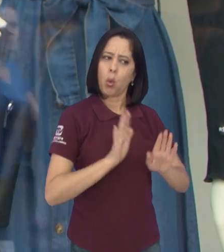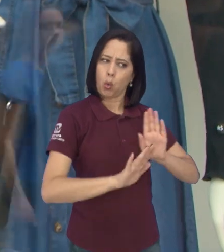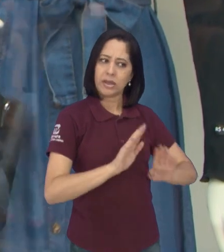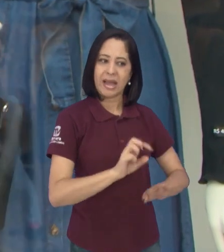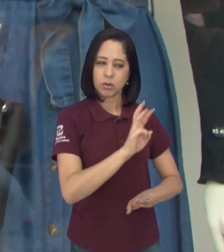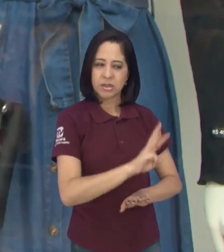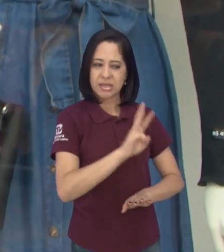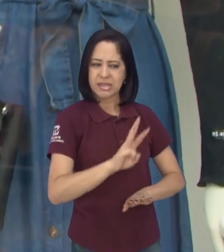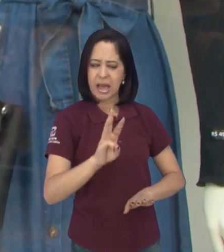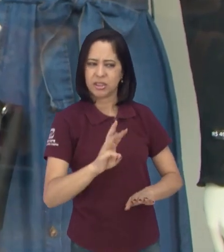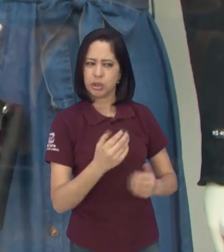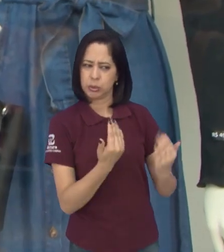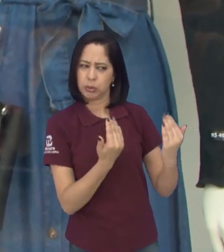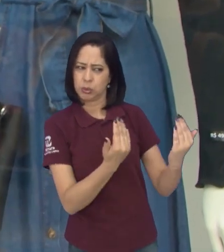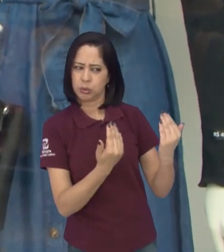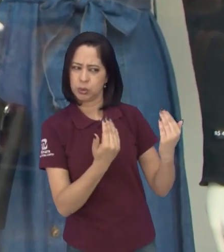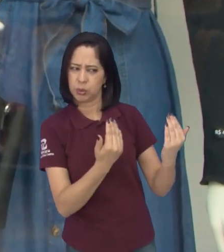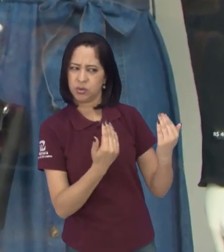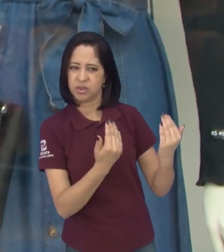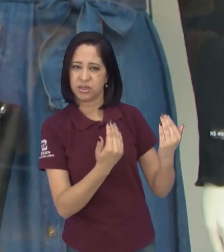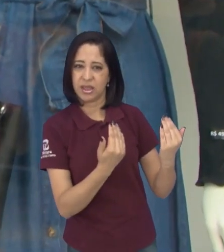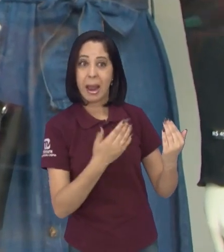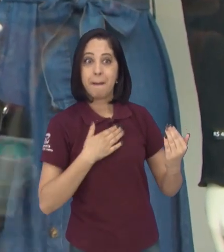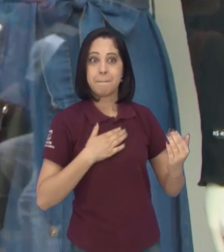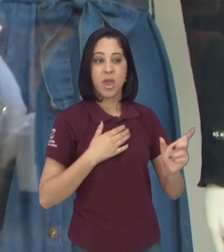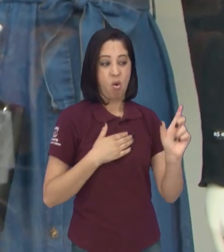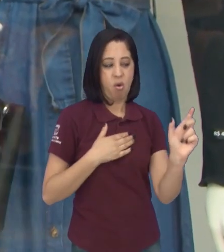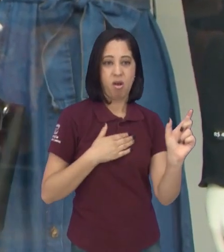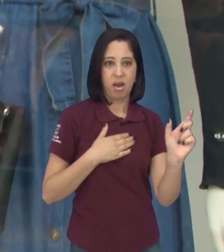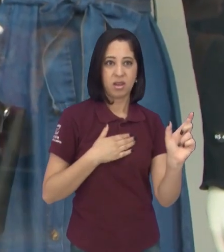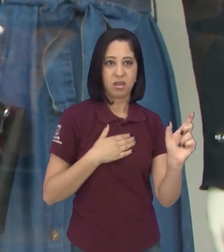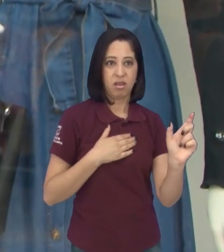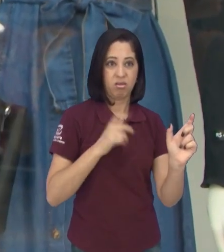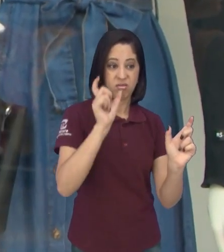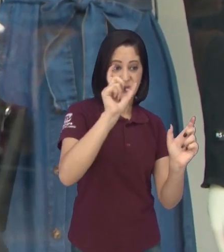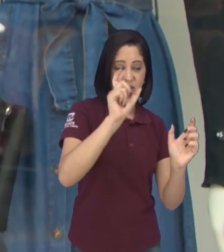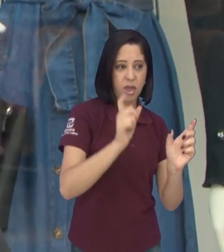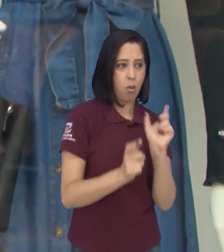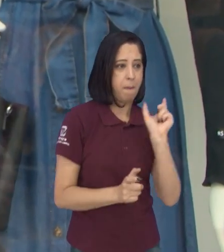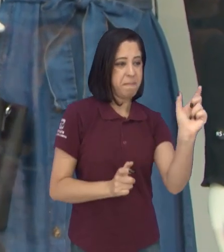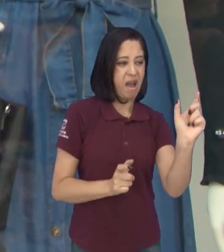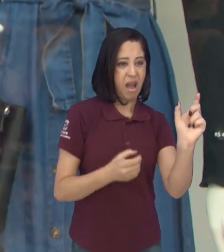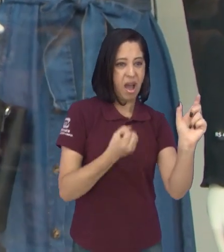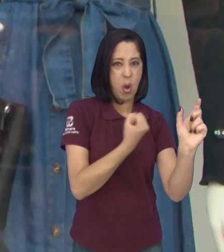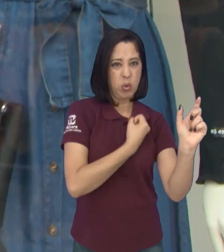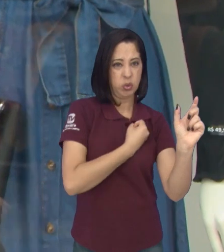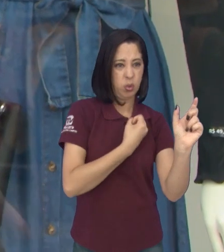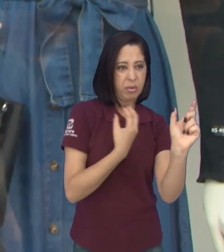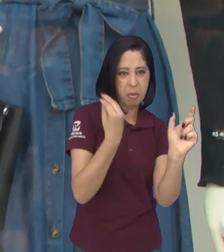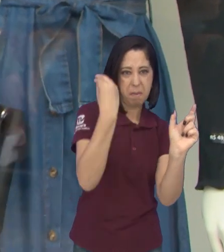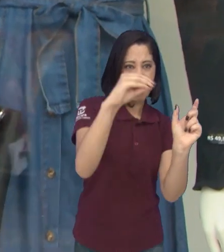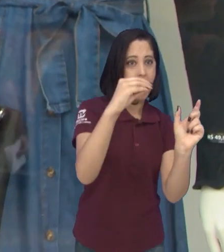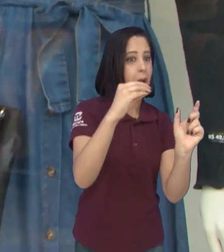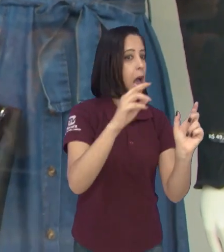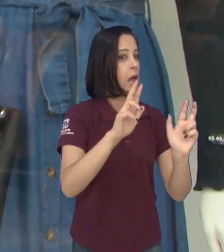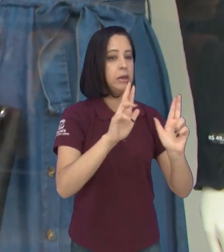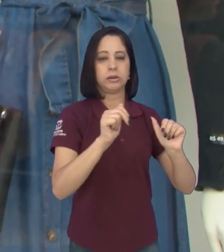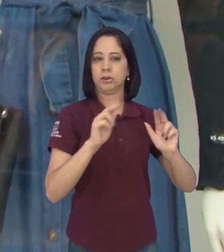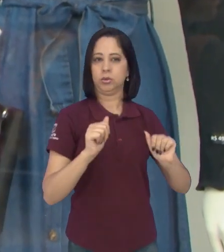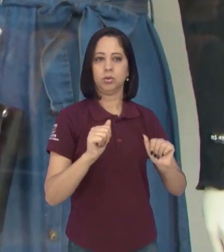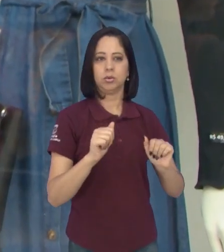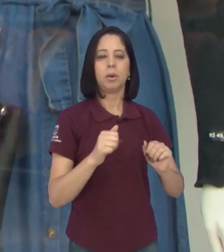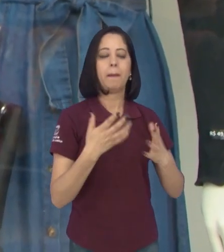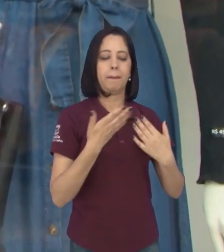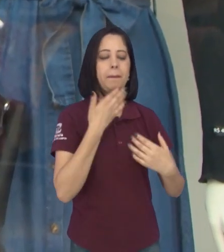maliciosos, sabe? Não ficar colocando meus cartões em tudo que eu vou comprar, prestar